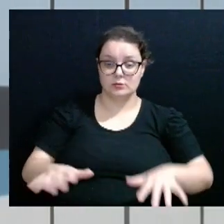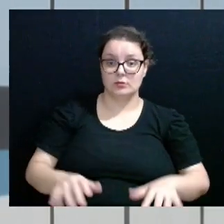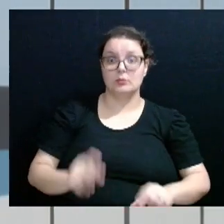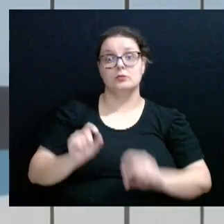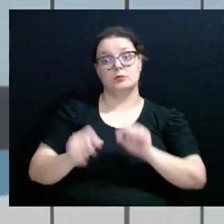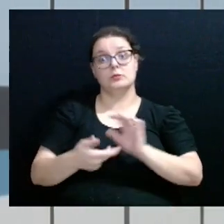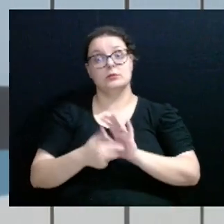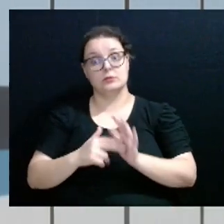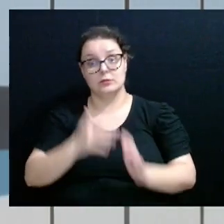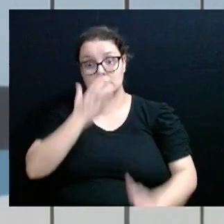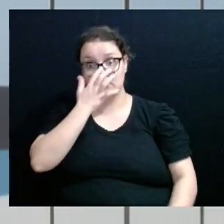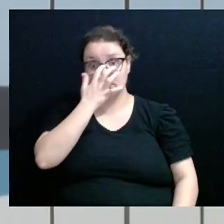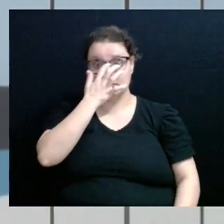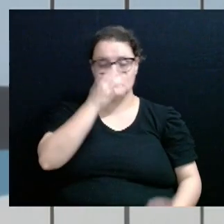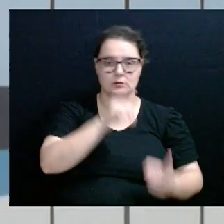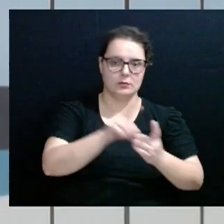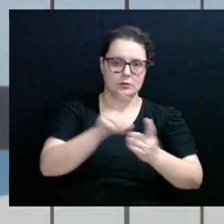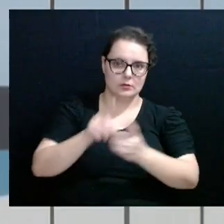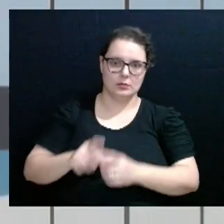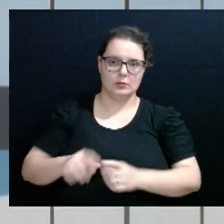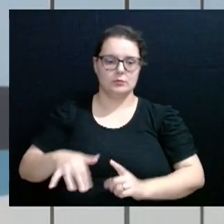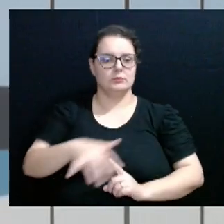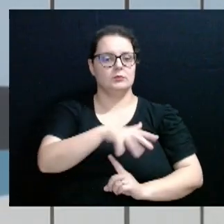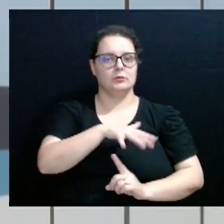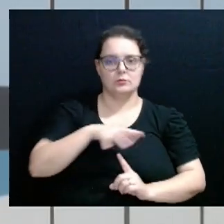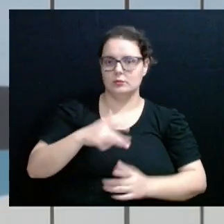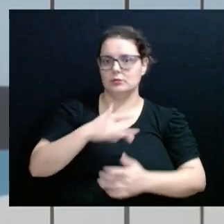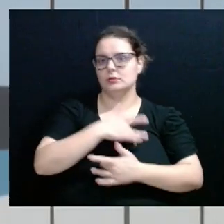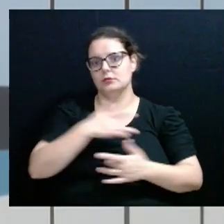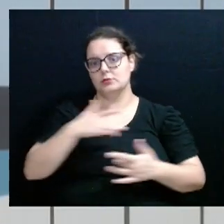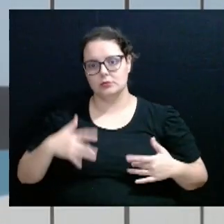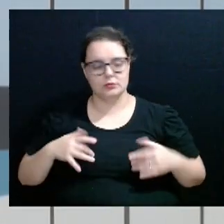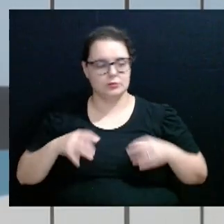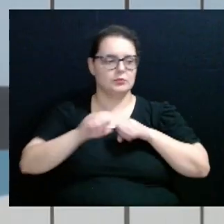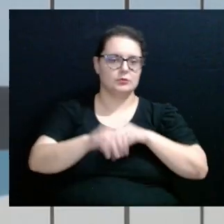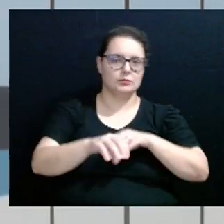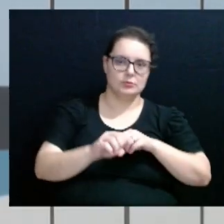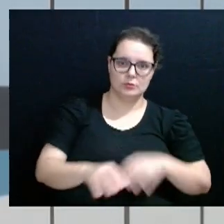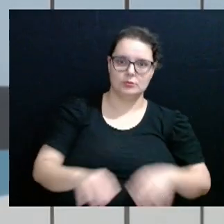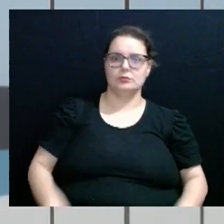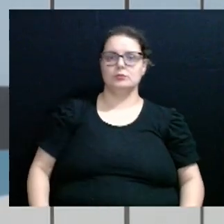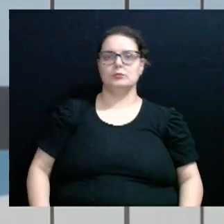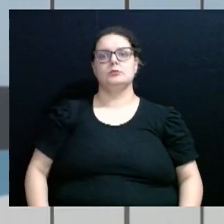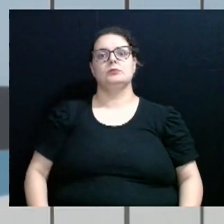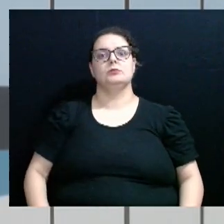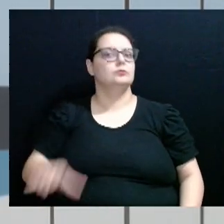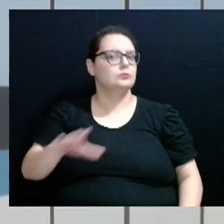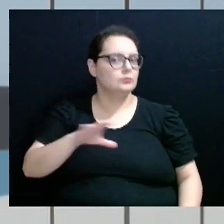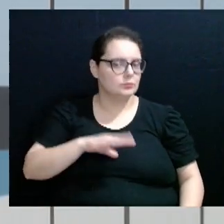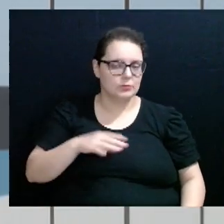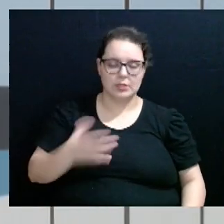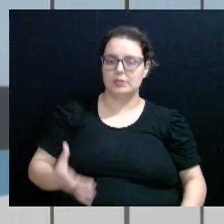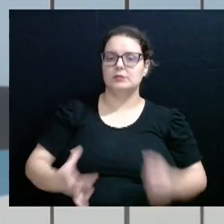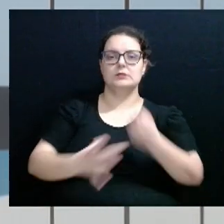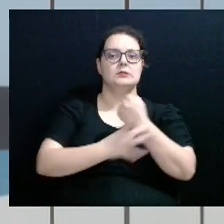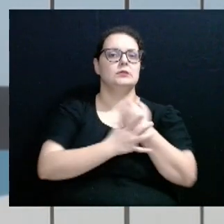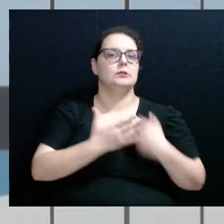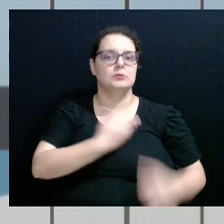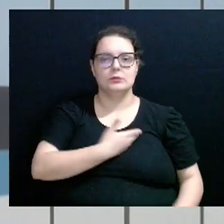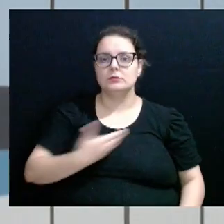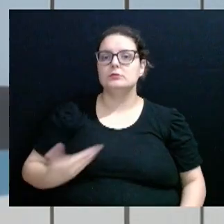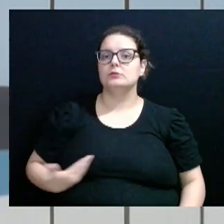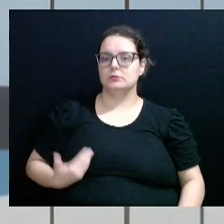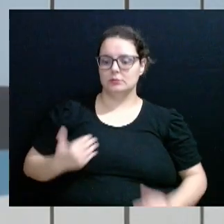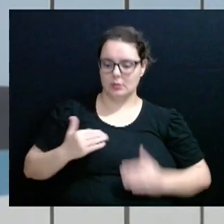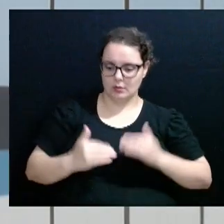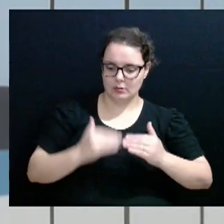consultamos jornalistas de meio ambiente, de saúde, de educação, de cidade, de segurança pública, para construir esse